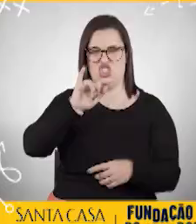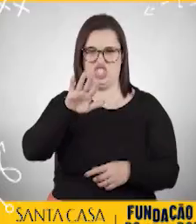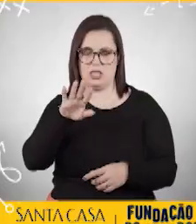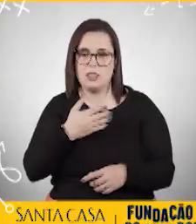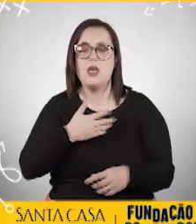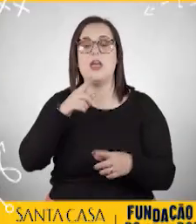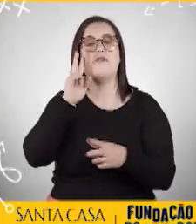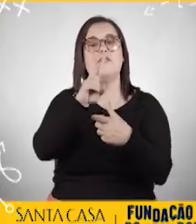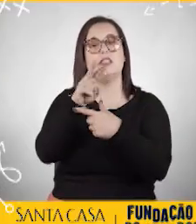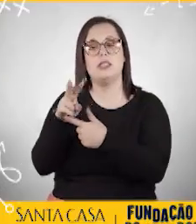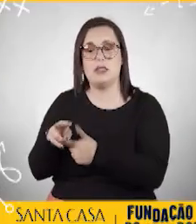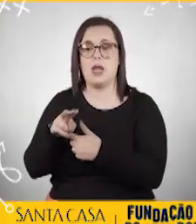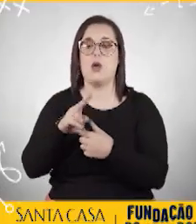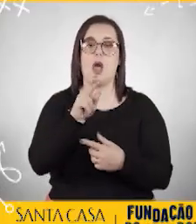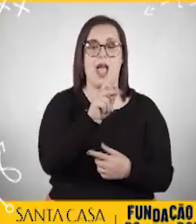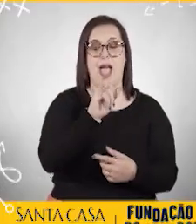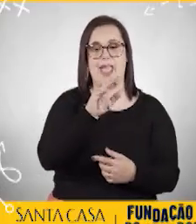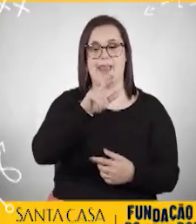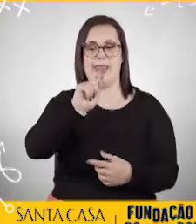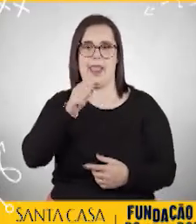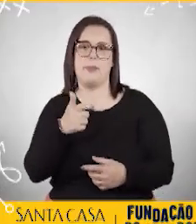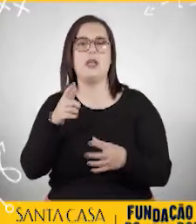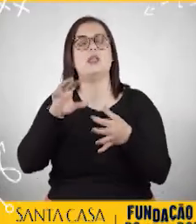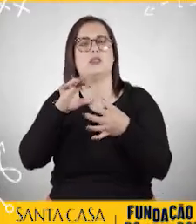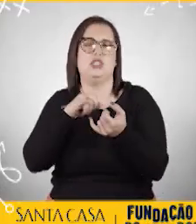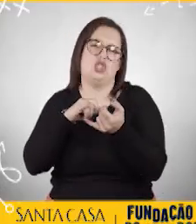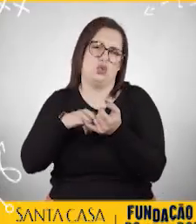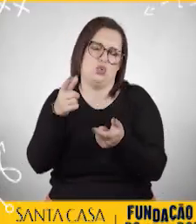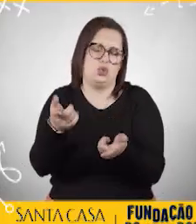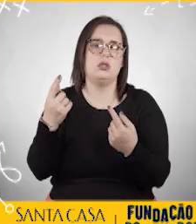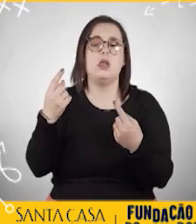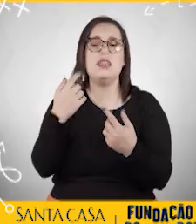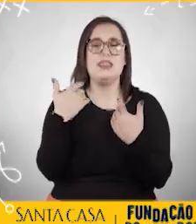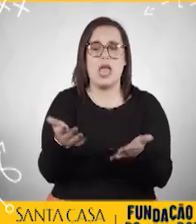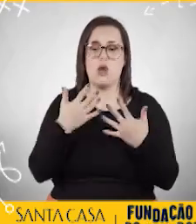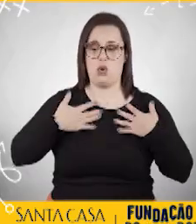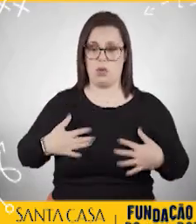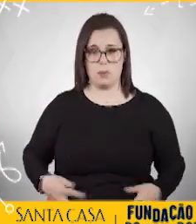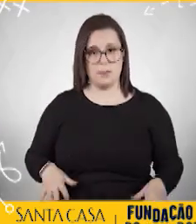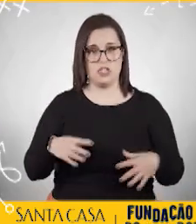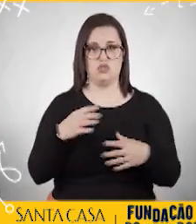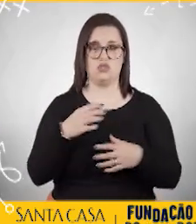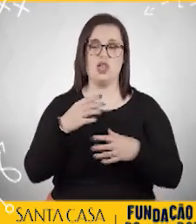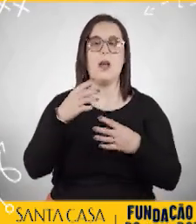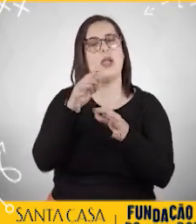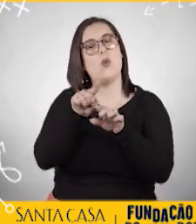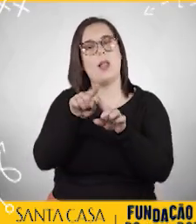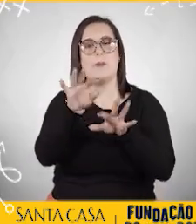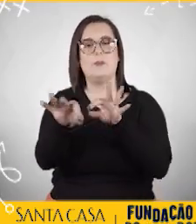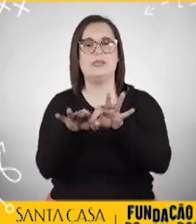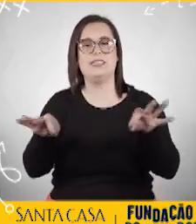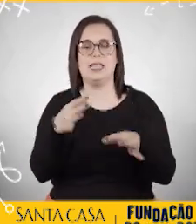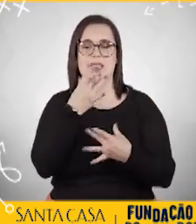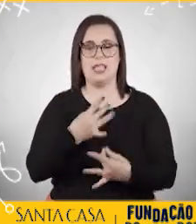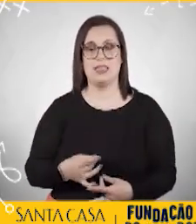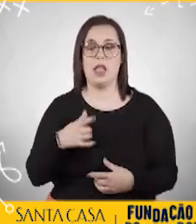Matias Lacava visitaram a AIREV, Instituição de Cariz Social, tendo oferecido 3 dezenas de equipamentos como presentes de Natal.